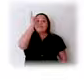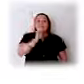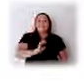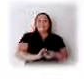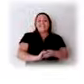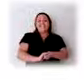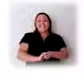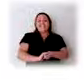Música